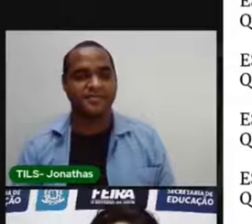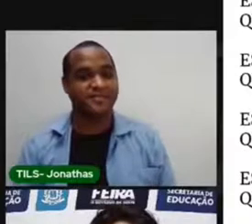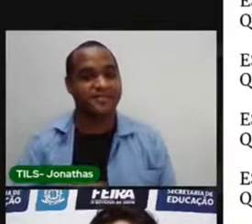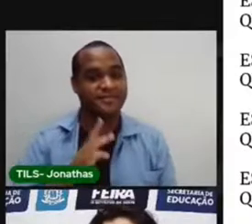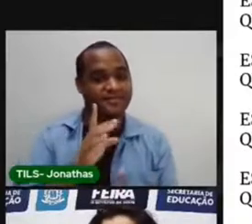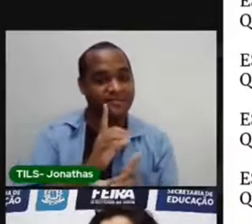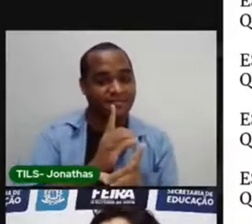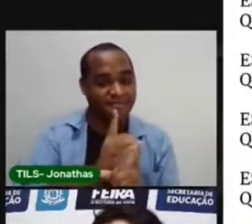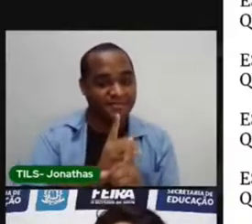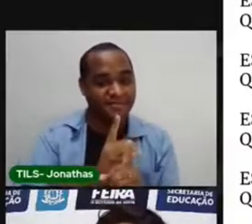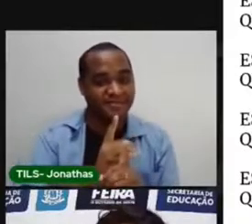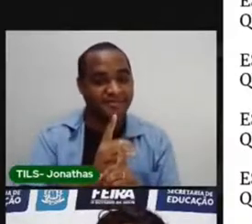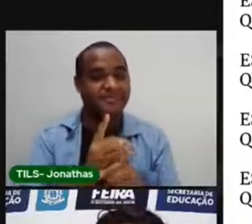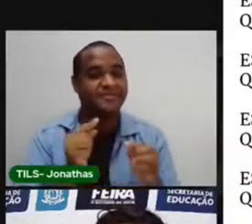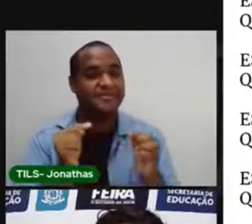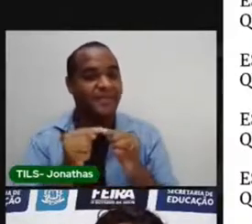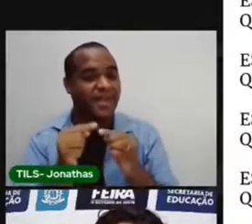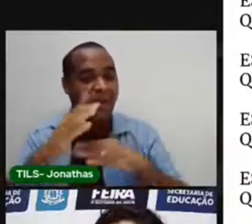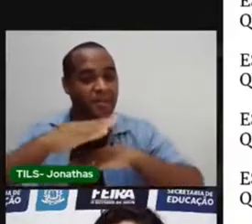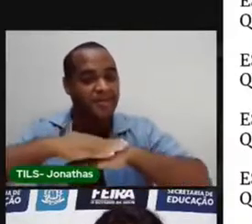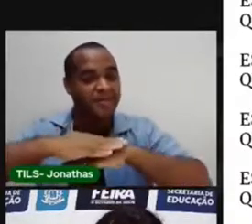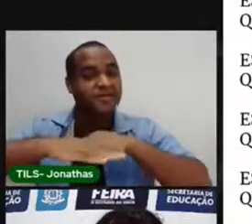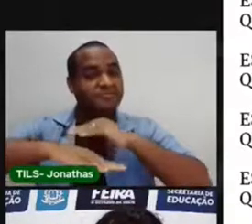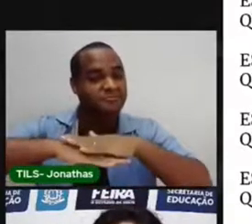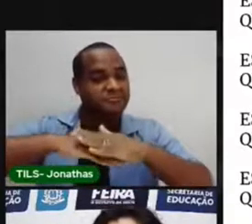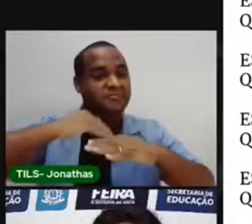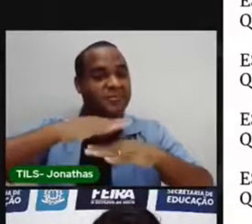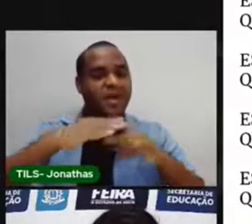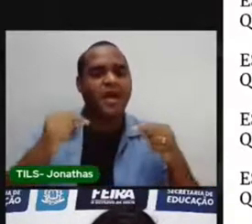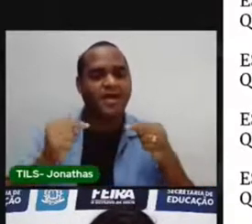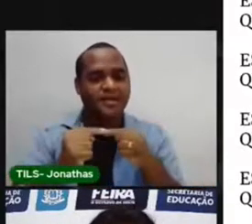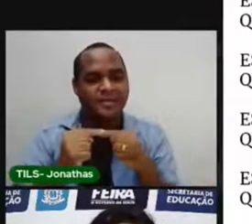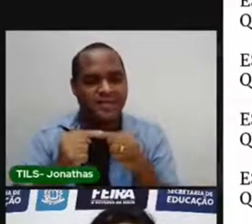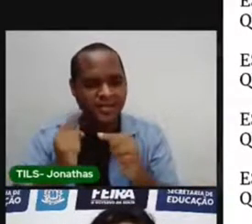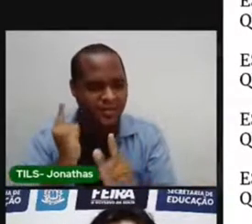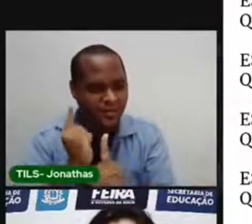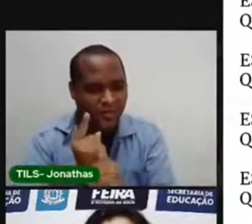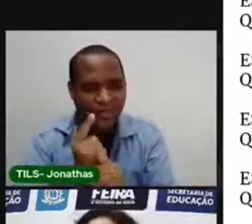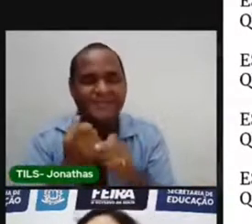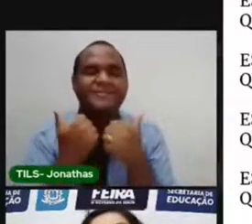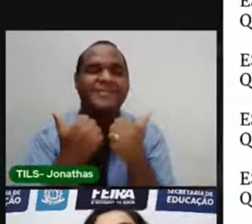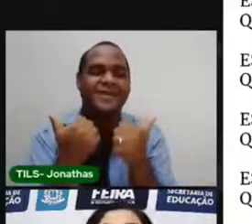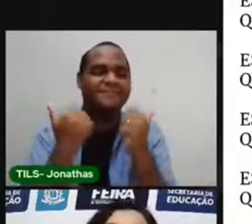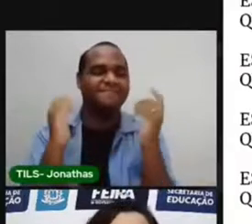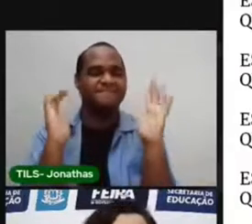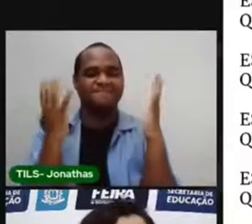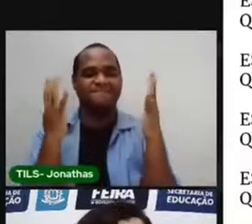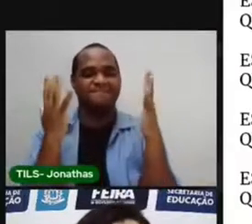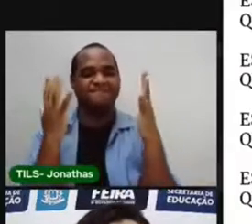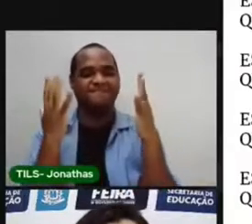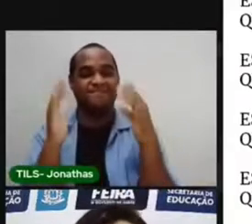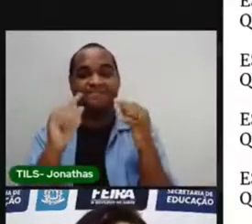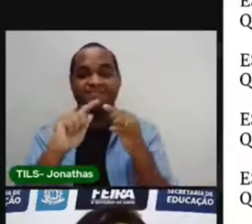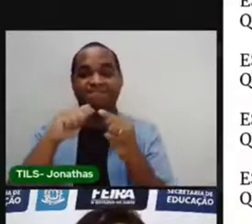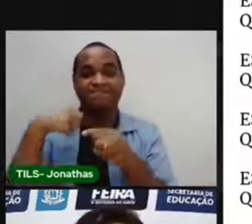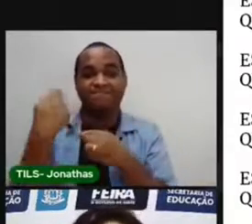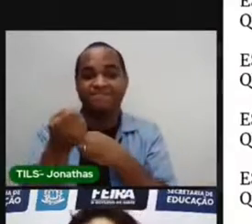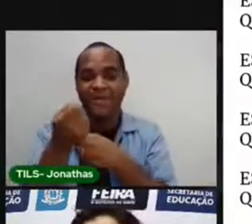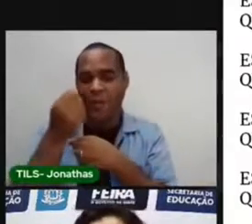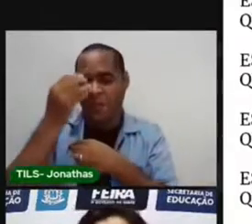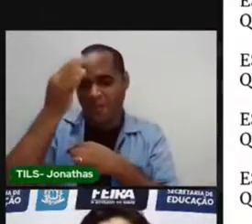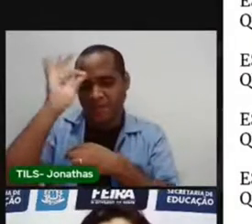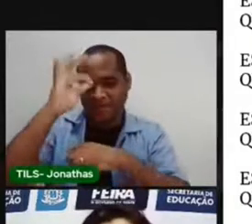Encontrou o nome que rima com telha? Achou? Muito bem. A